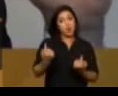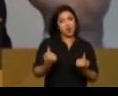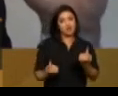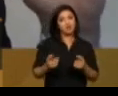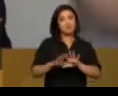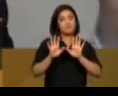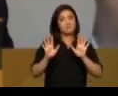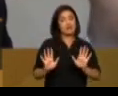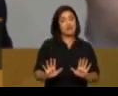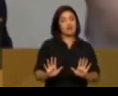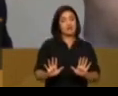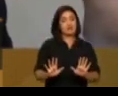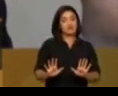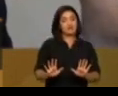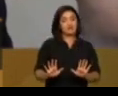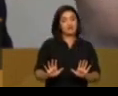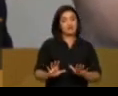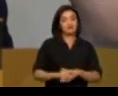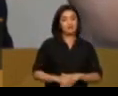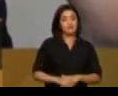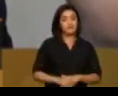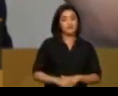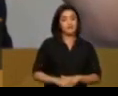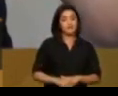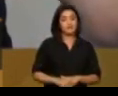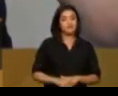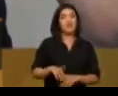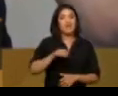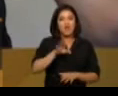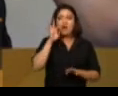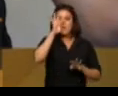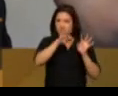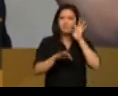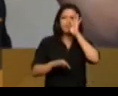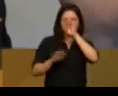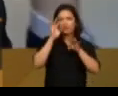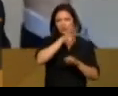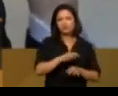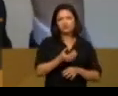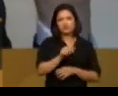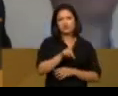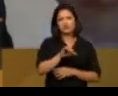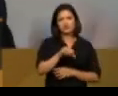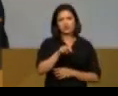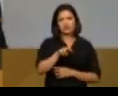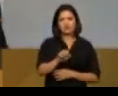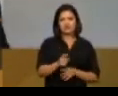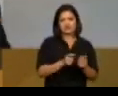Logo, conclui o engenheiro, isto é um abuso de acionista controlador.